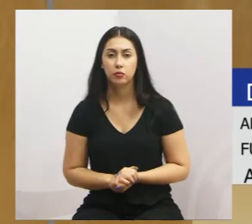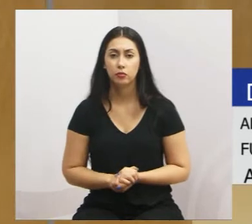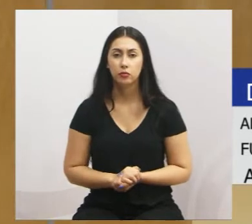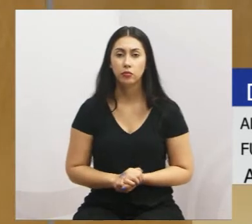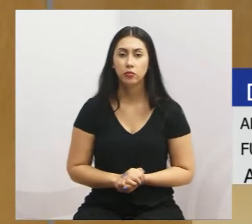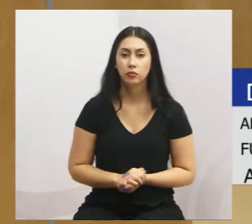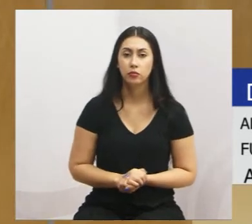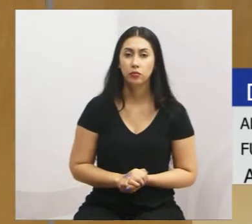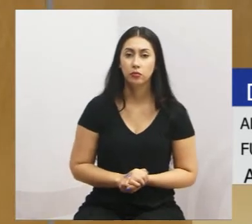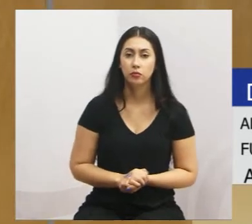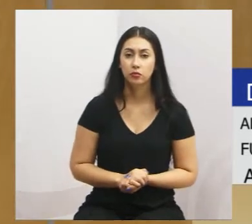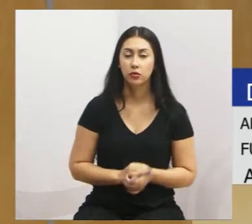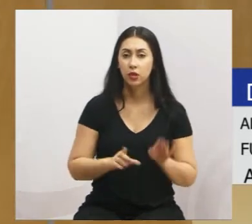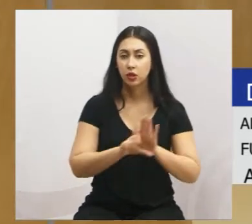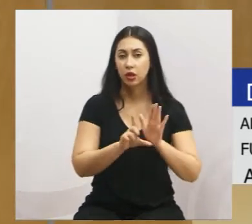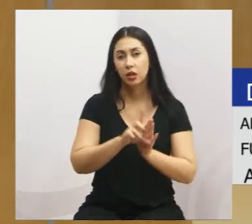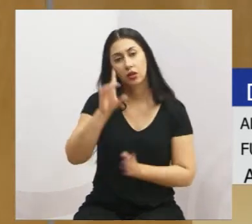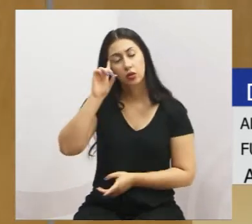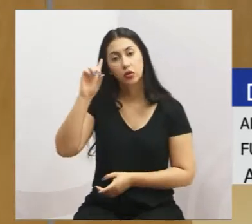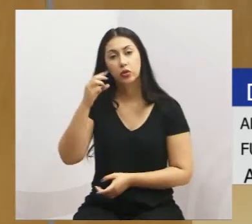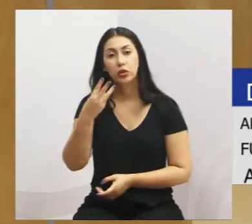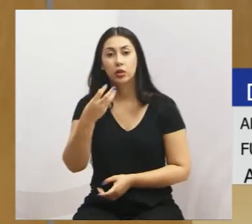de